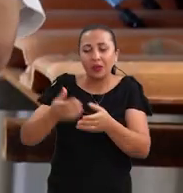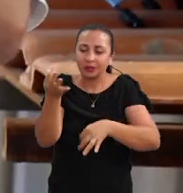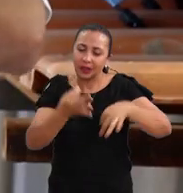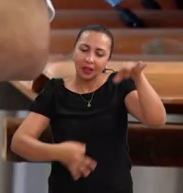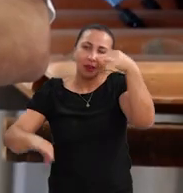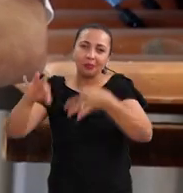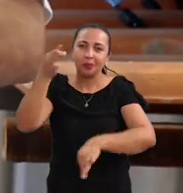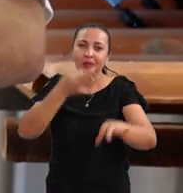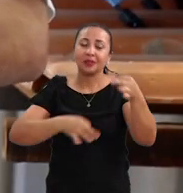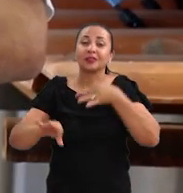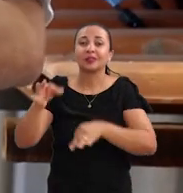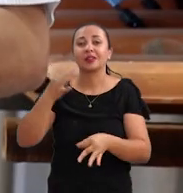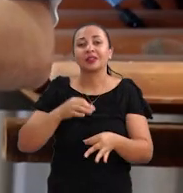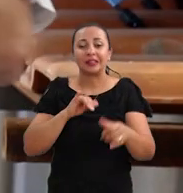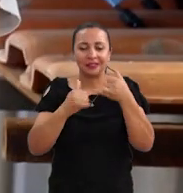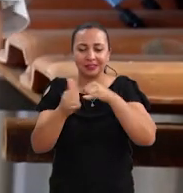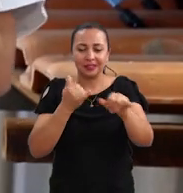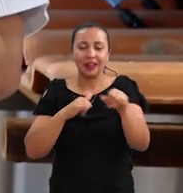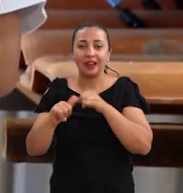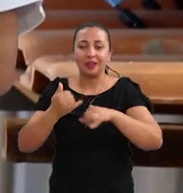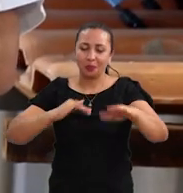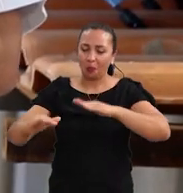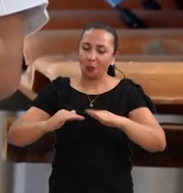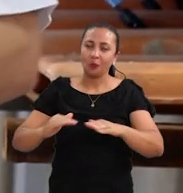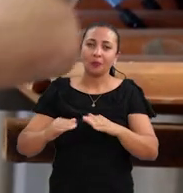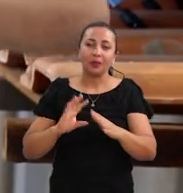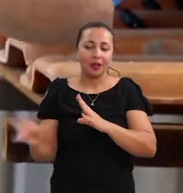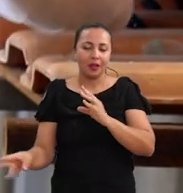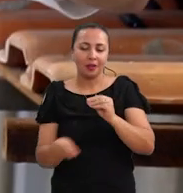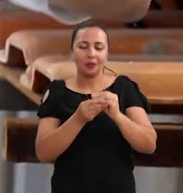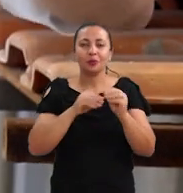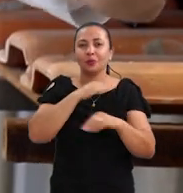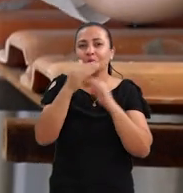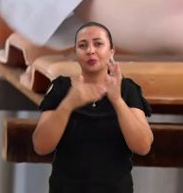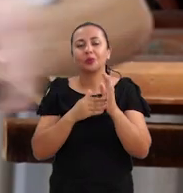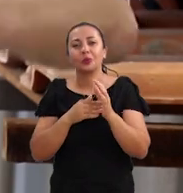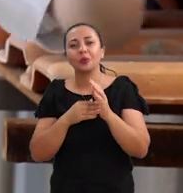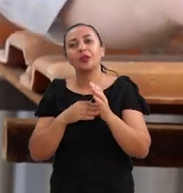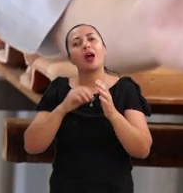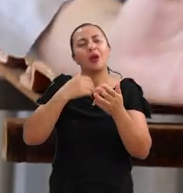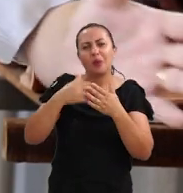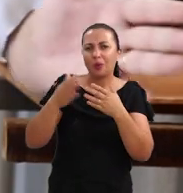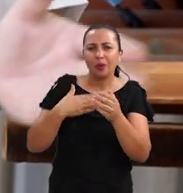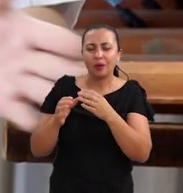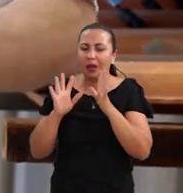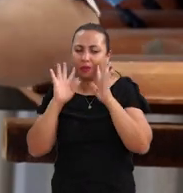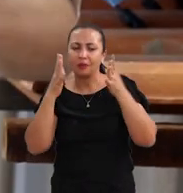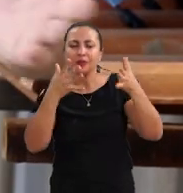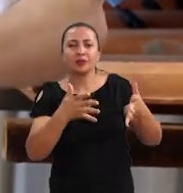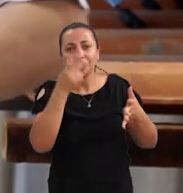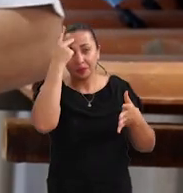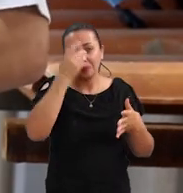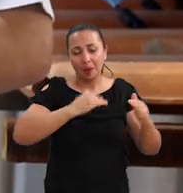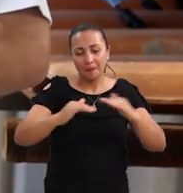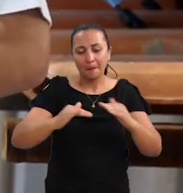dele é um laboratório de eletromobilidade, que aí inclui todo e qualquer modal voltado para a mobilidade, né?